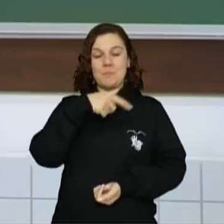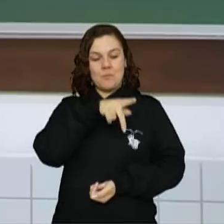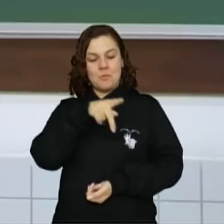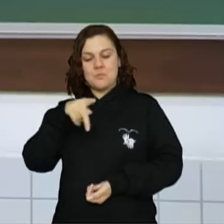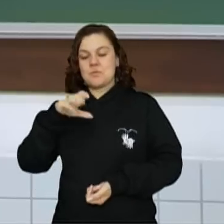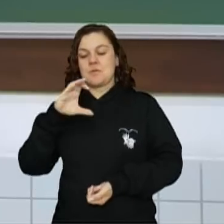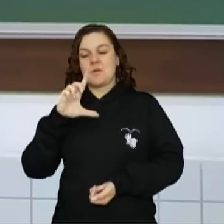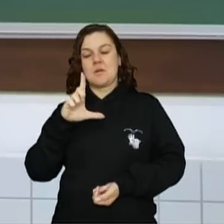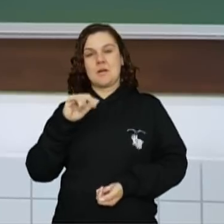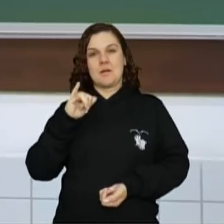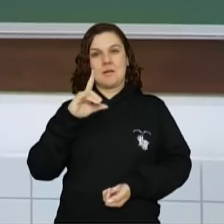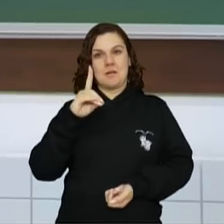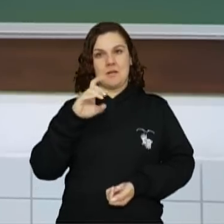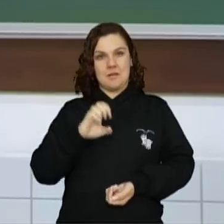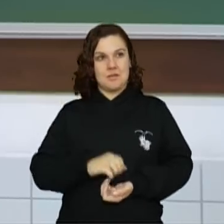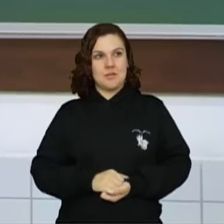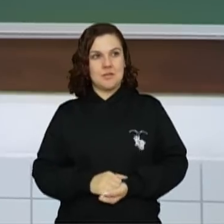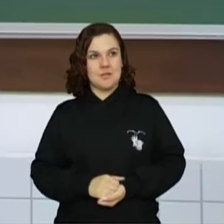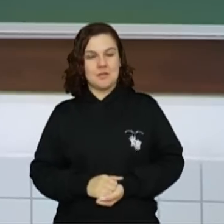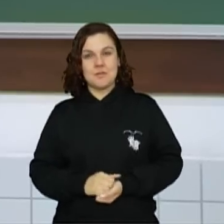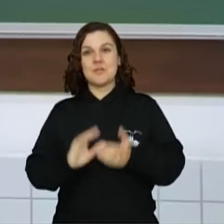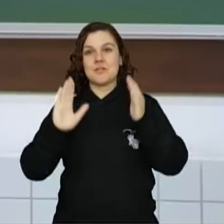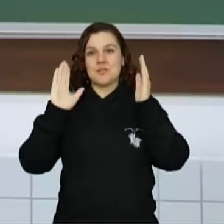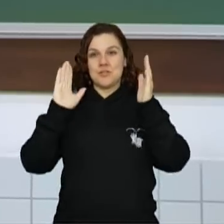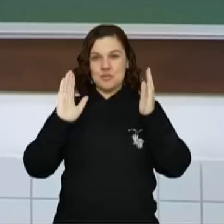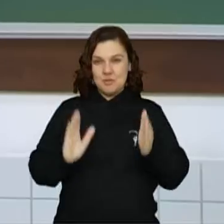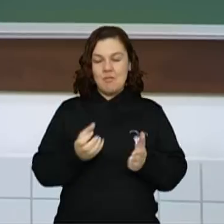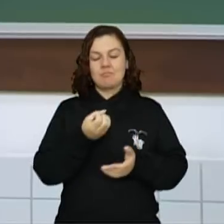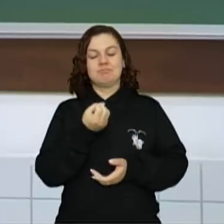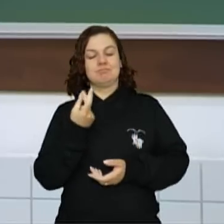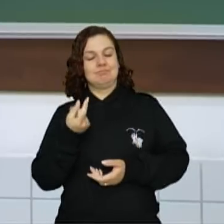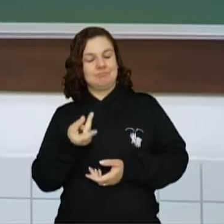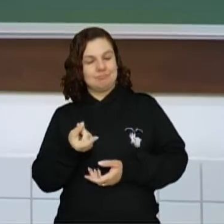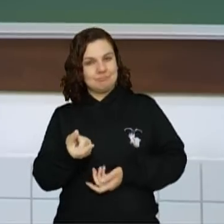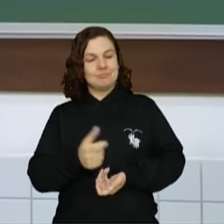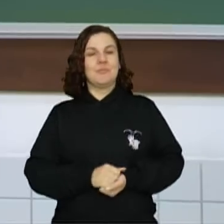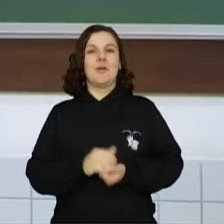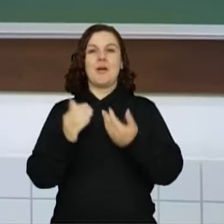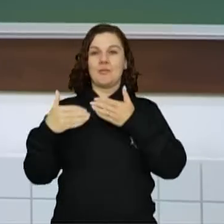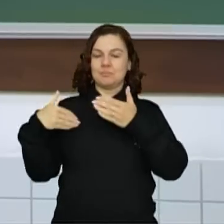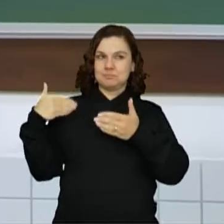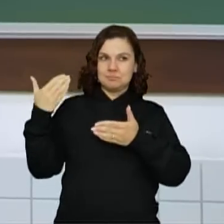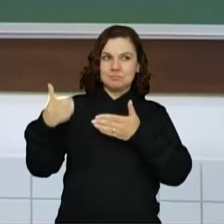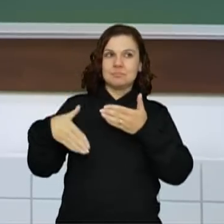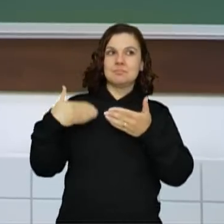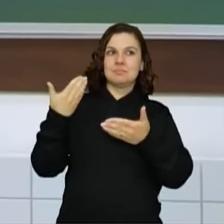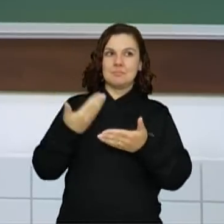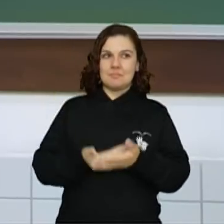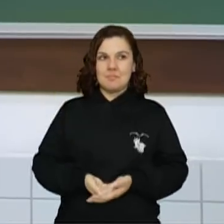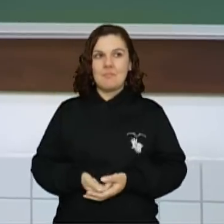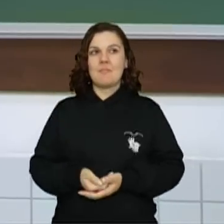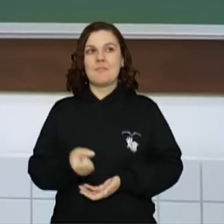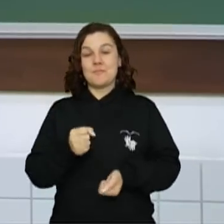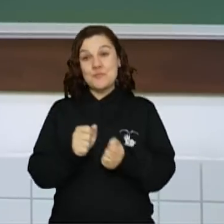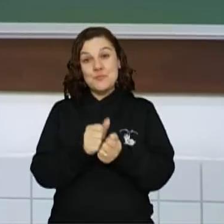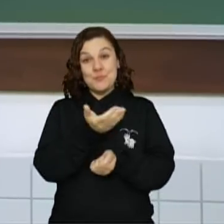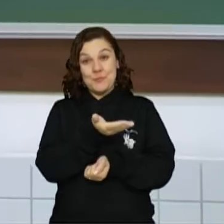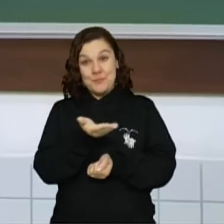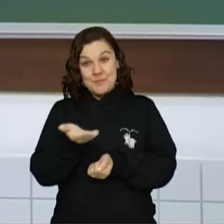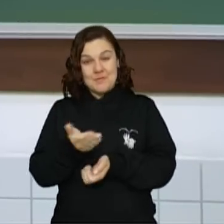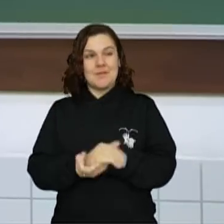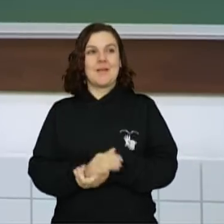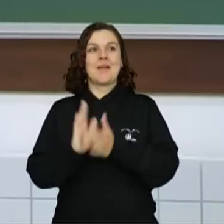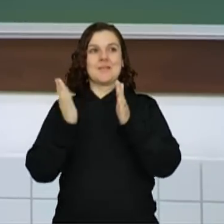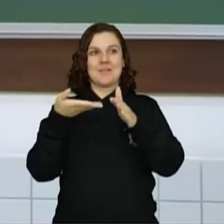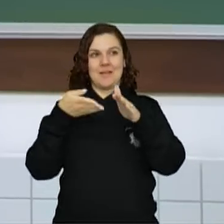professora Cleide, já estamos aqui há algum tempo, temos uma boa caminhada com vocês, estamos